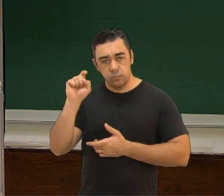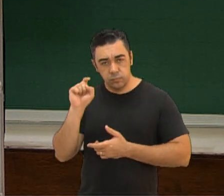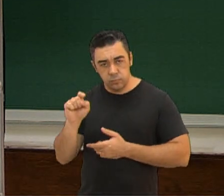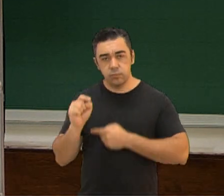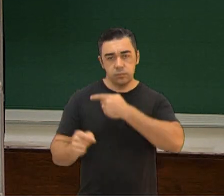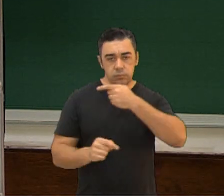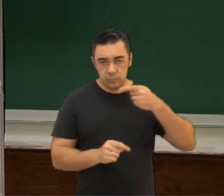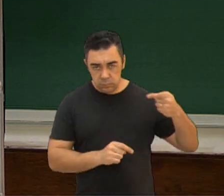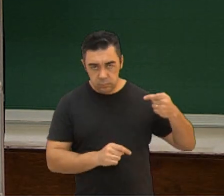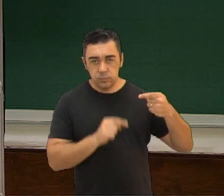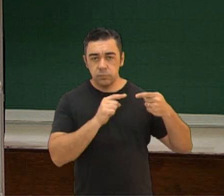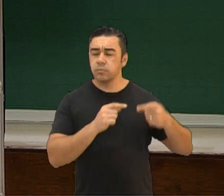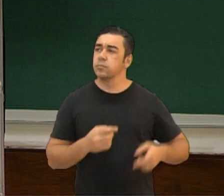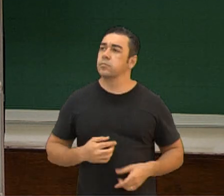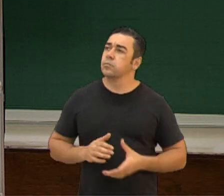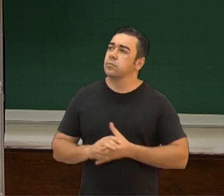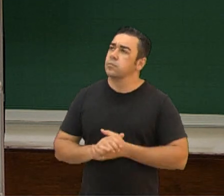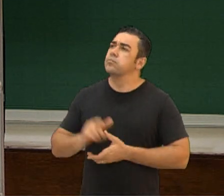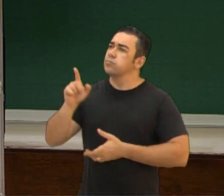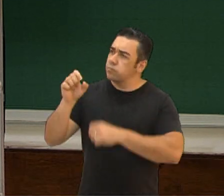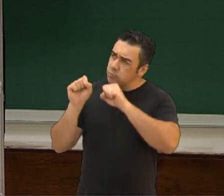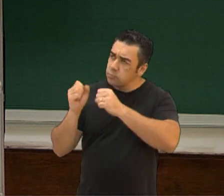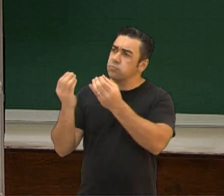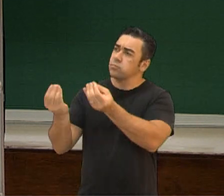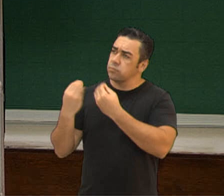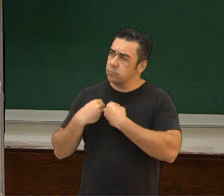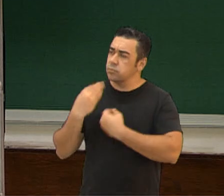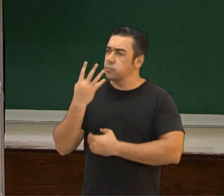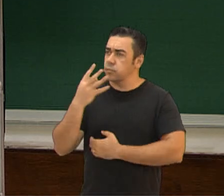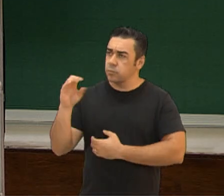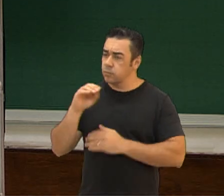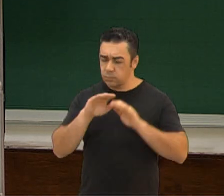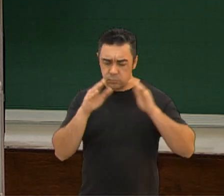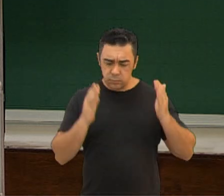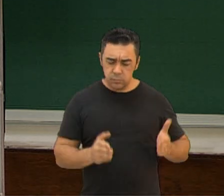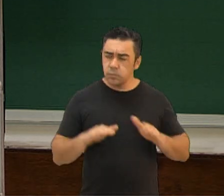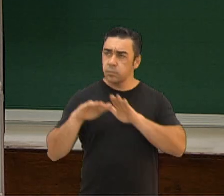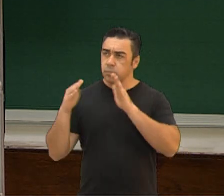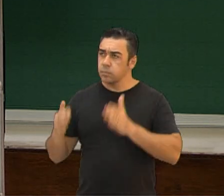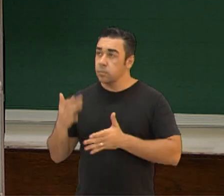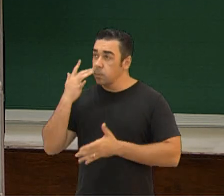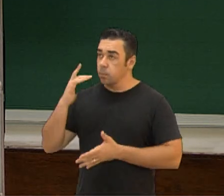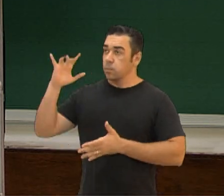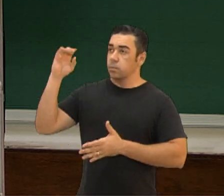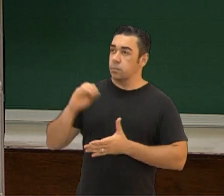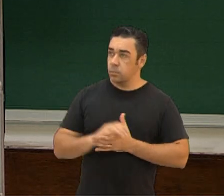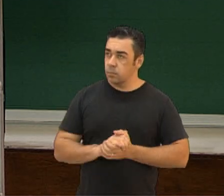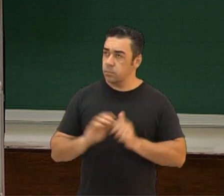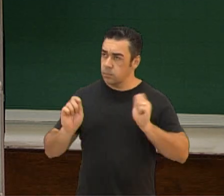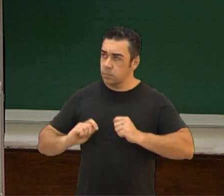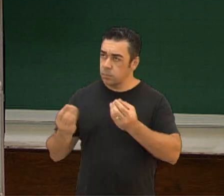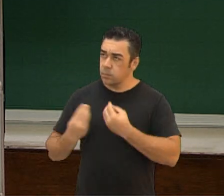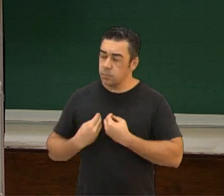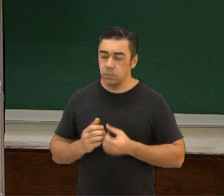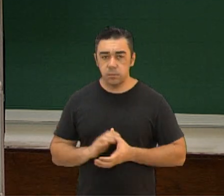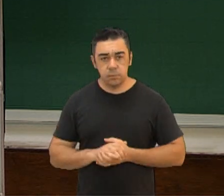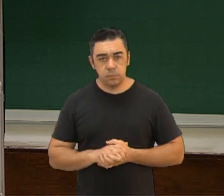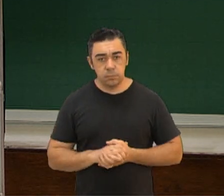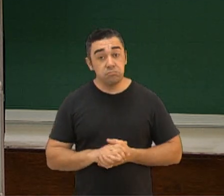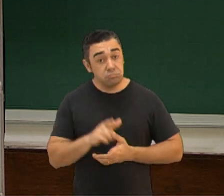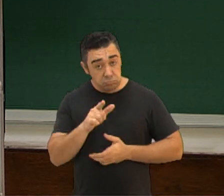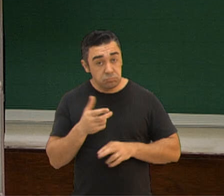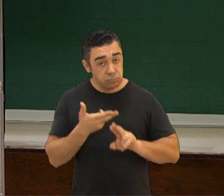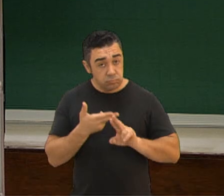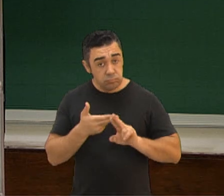linha, parágrafo e travessão. Você pode me dar 40 baús cheios de joias? Né? Se vocês utilizaram